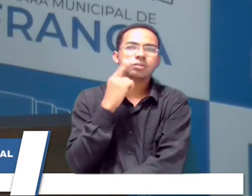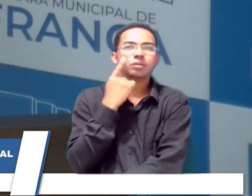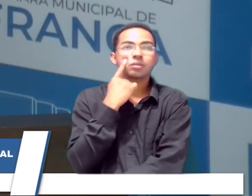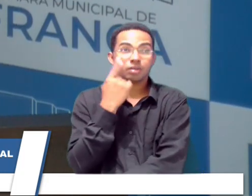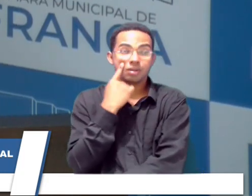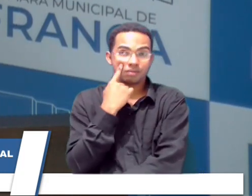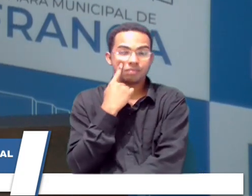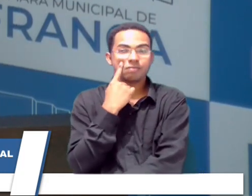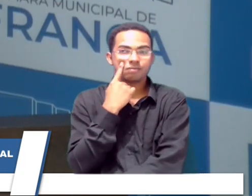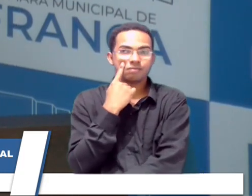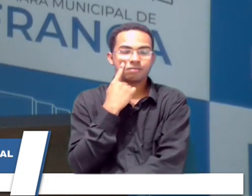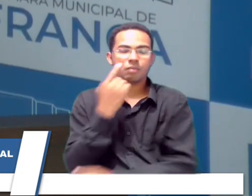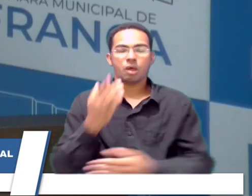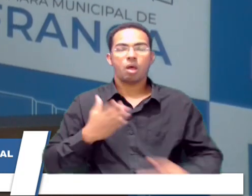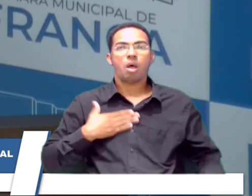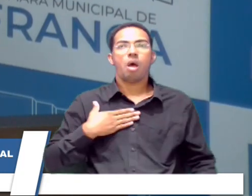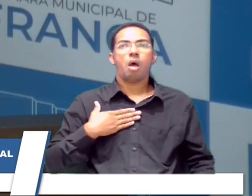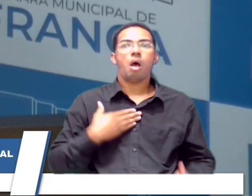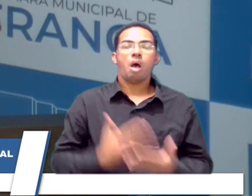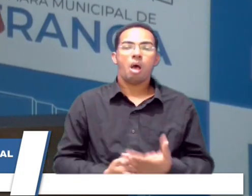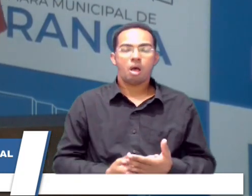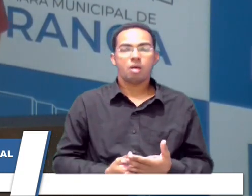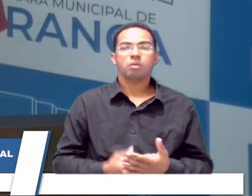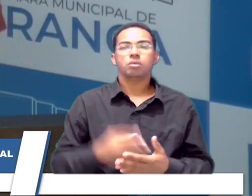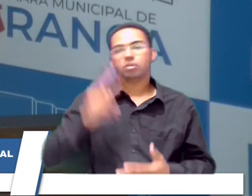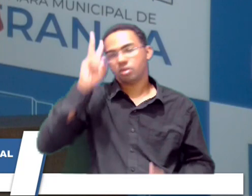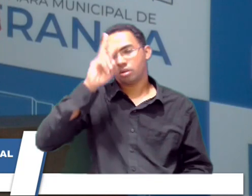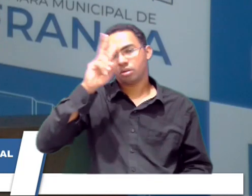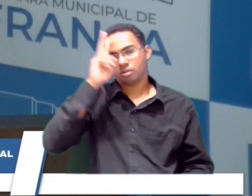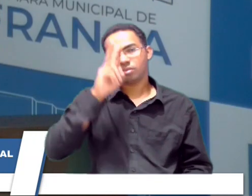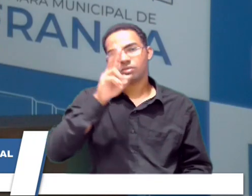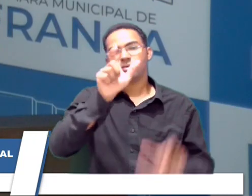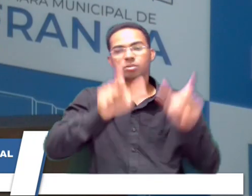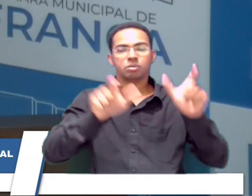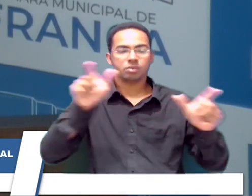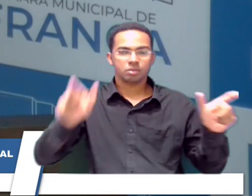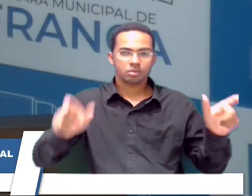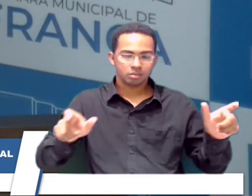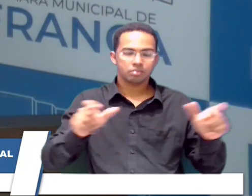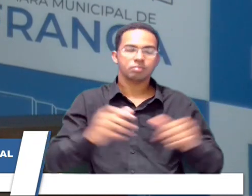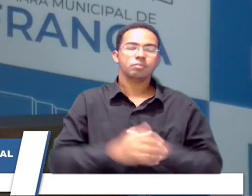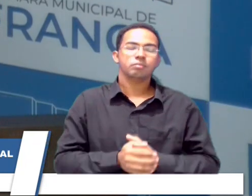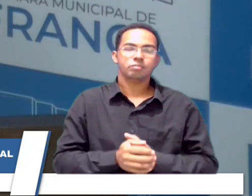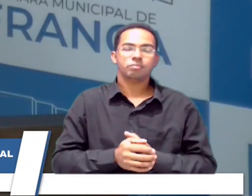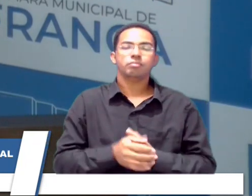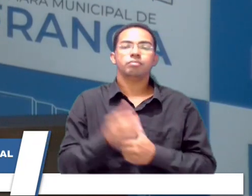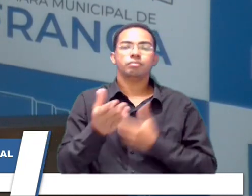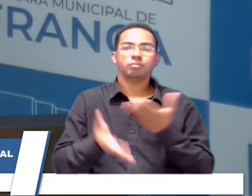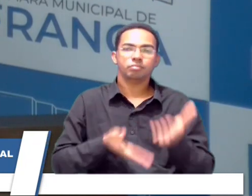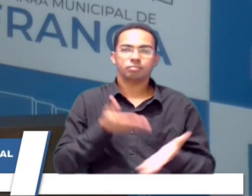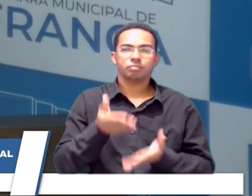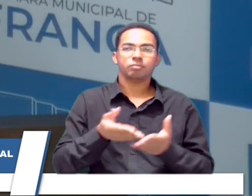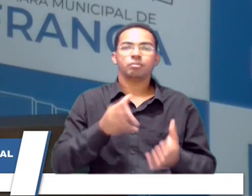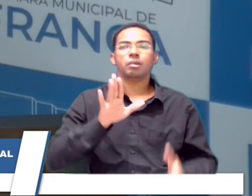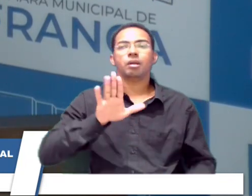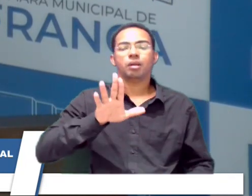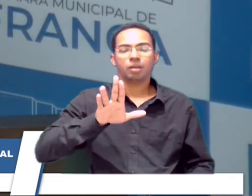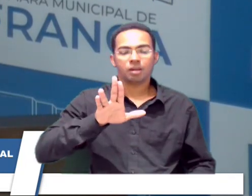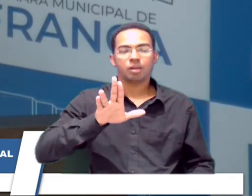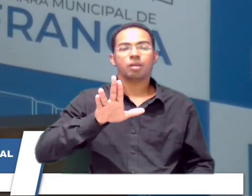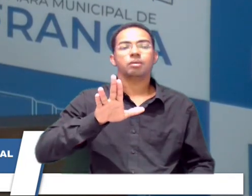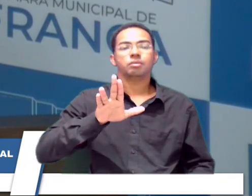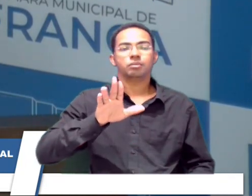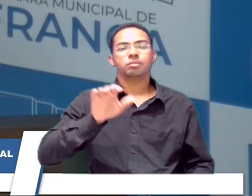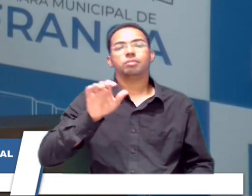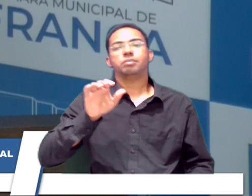vocês vão se impressionar com a história dessas pessoas, que foi o tratamento com a cannabis, né?